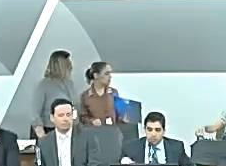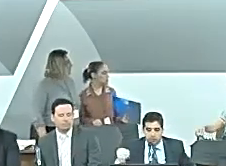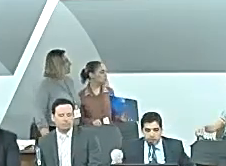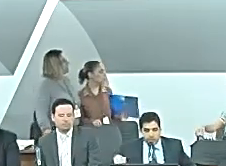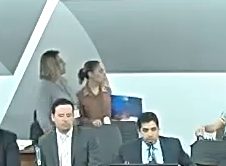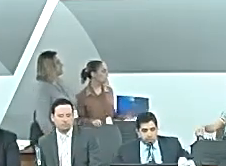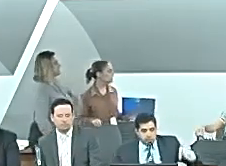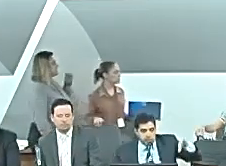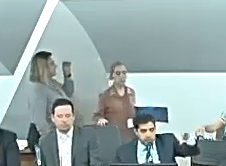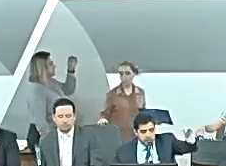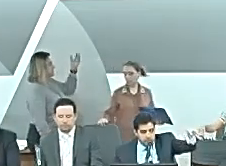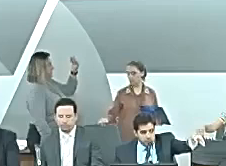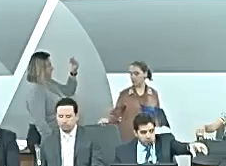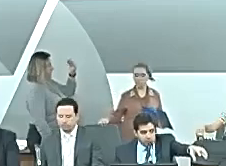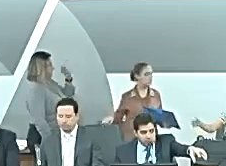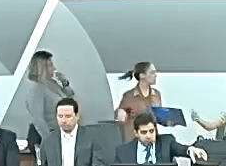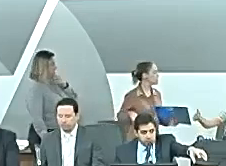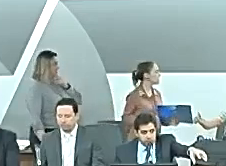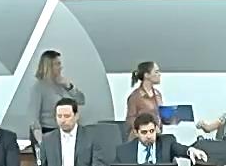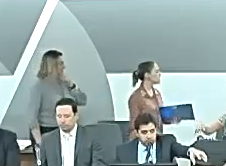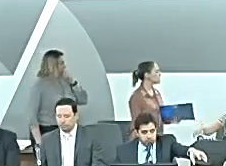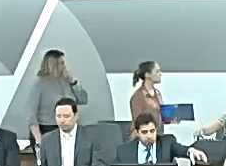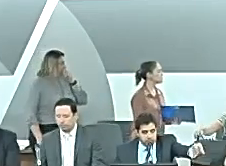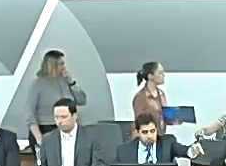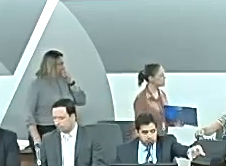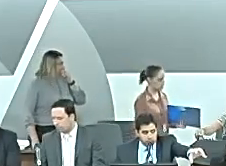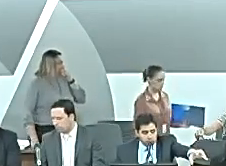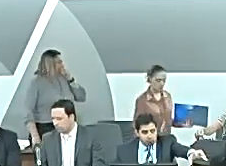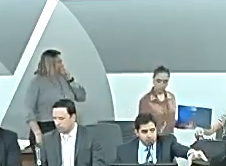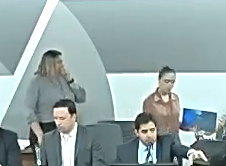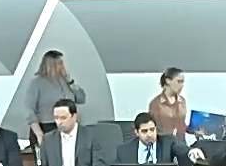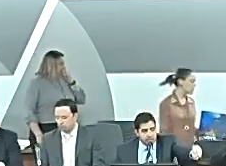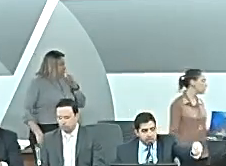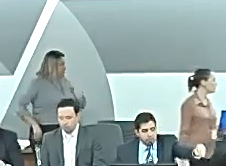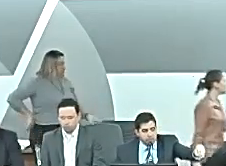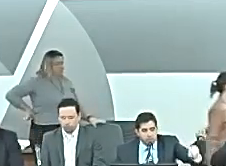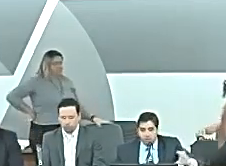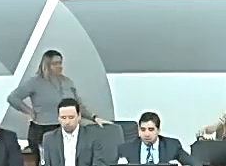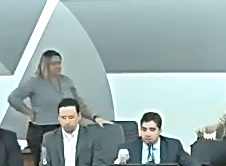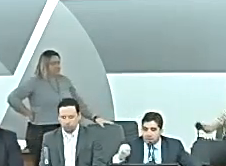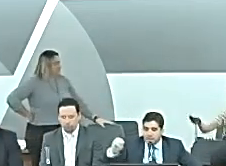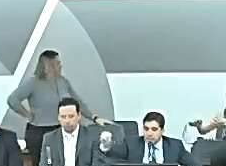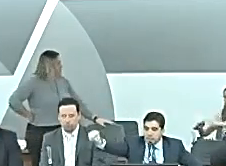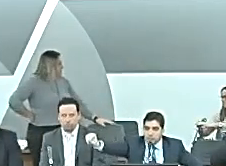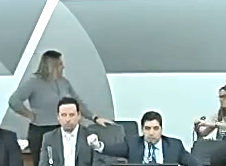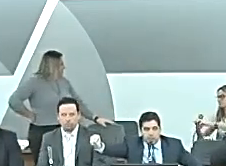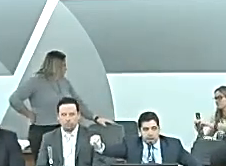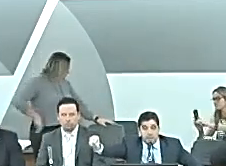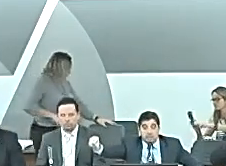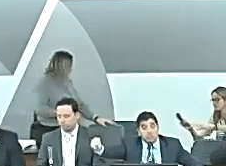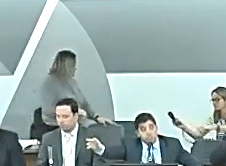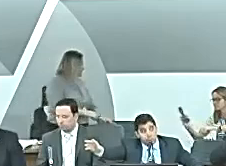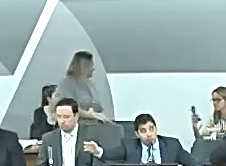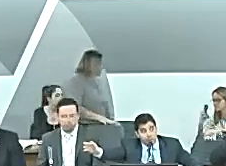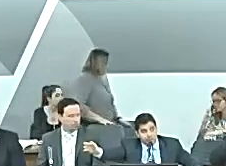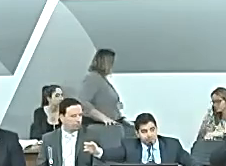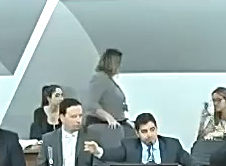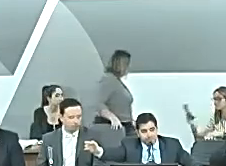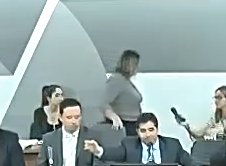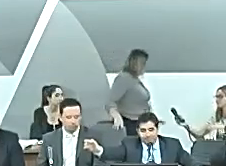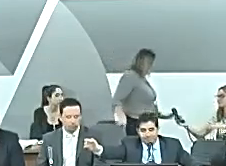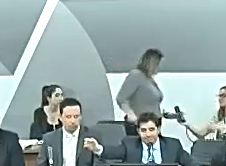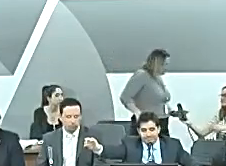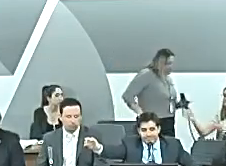diretor inventar de transferir um agente um agente penitenciária feminina vai acabar com a enfermaria não